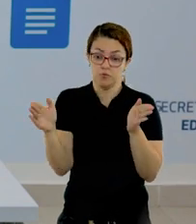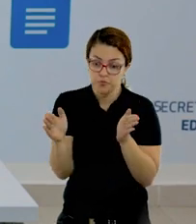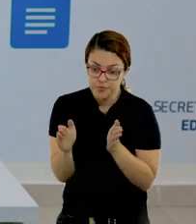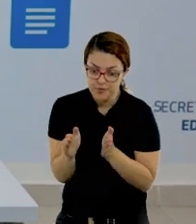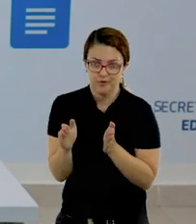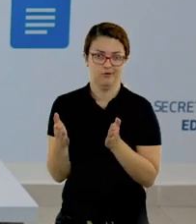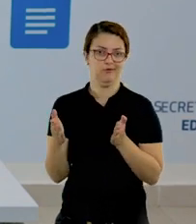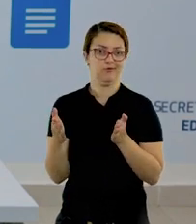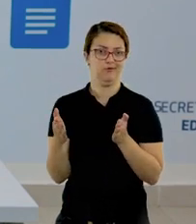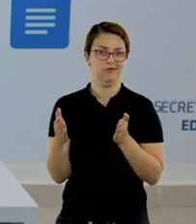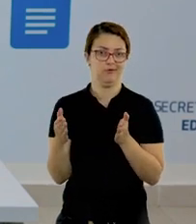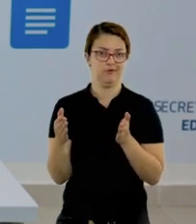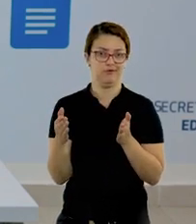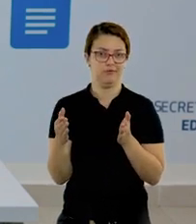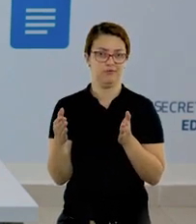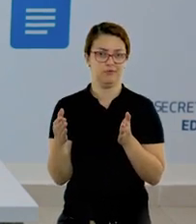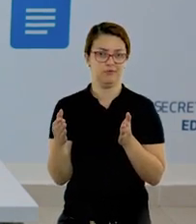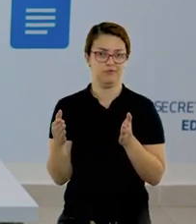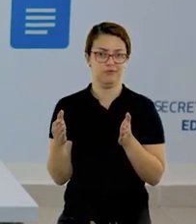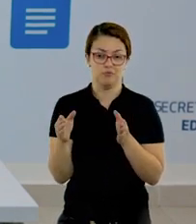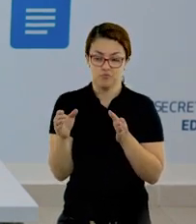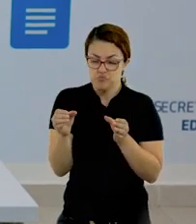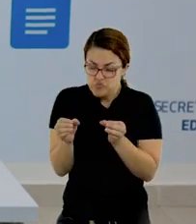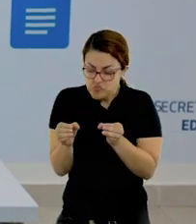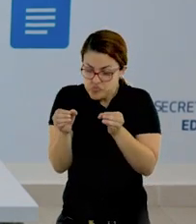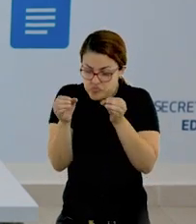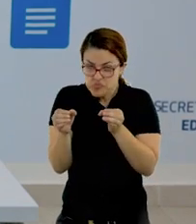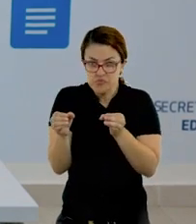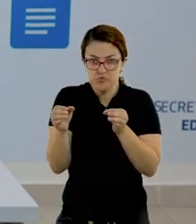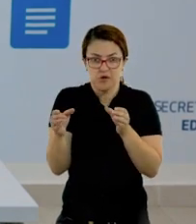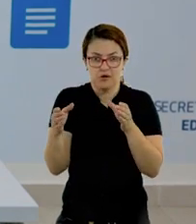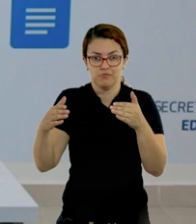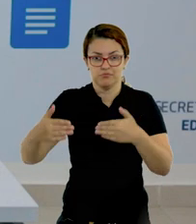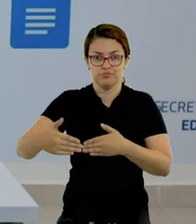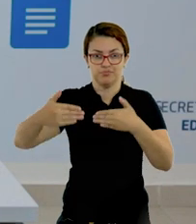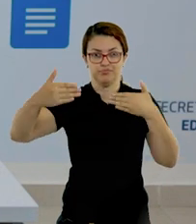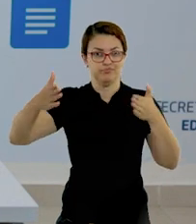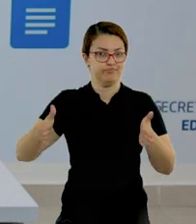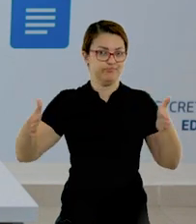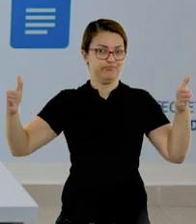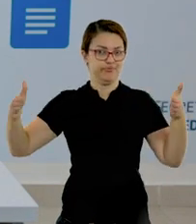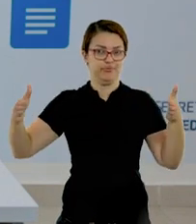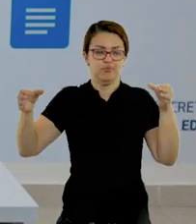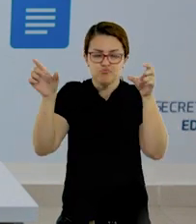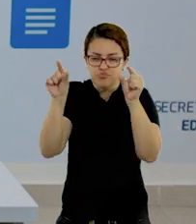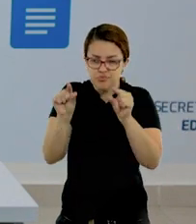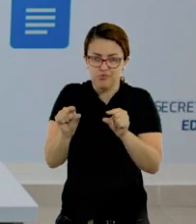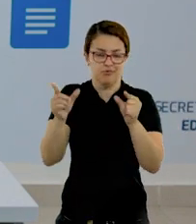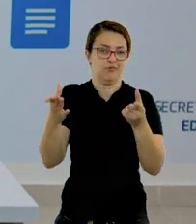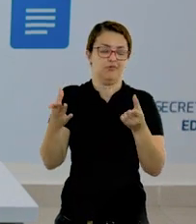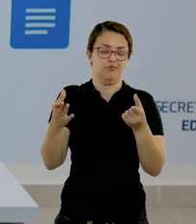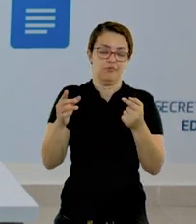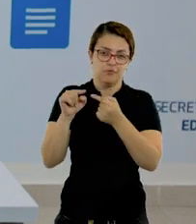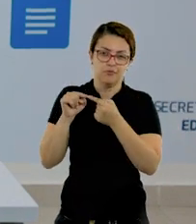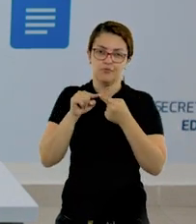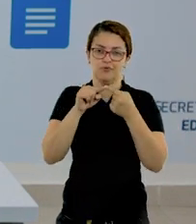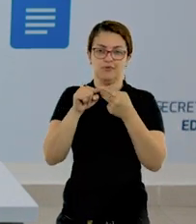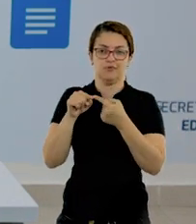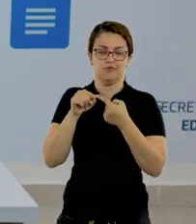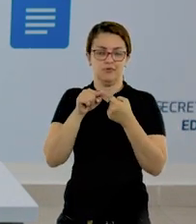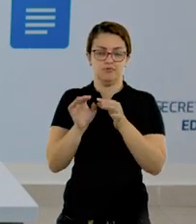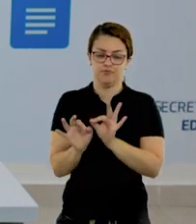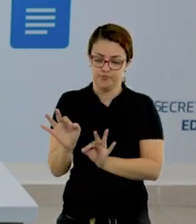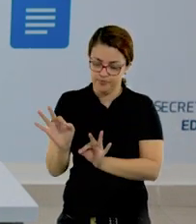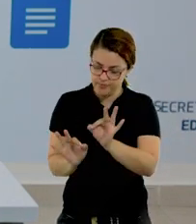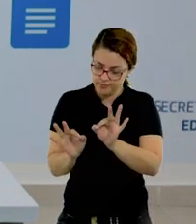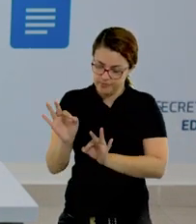Não pode ser muito pequeno, um objeto muito pequeno com uma caixa muito grande, um objeto muito grande com uma caixa muito pequena, tá? Pedi para ele